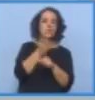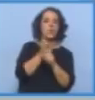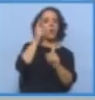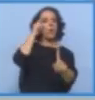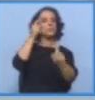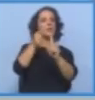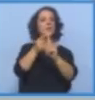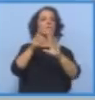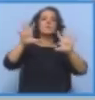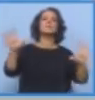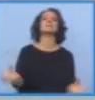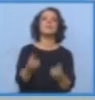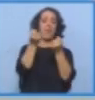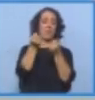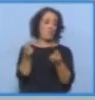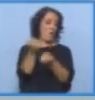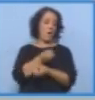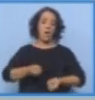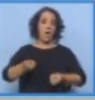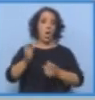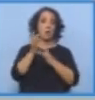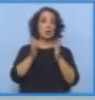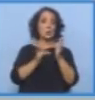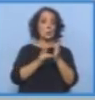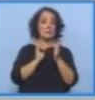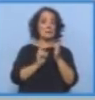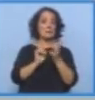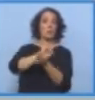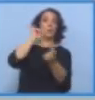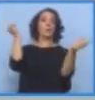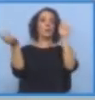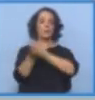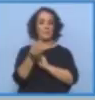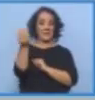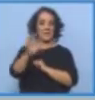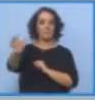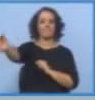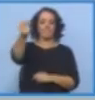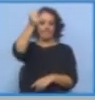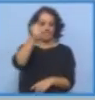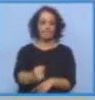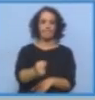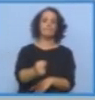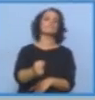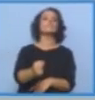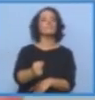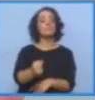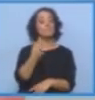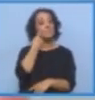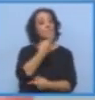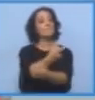objetivo salvífico. E Jesus vai exatamente buscar essa criança ou uma criança para poder